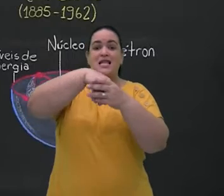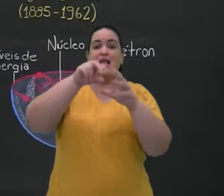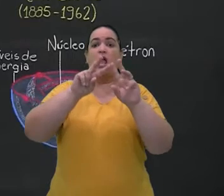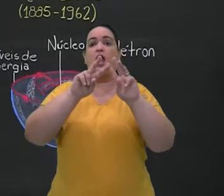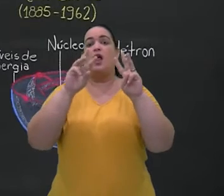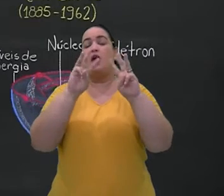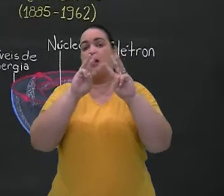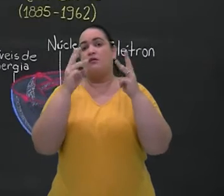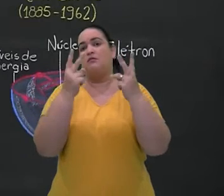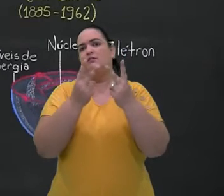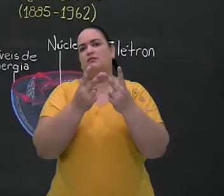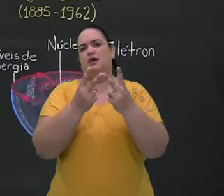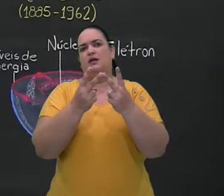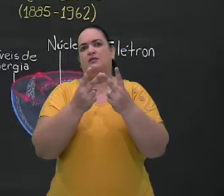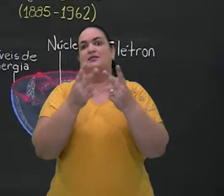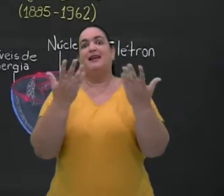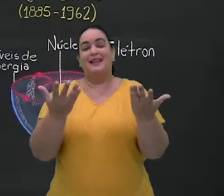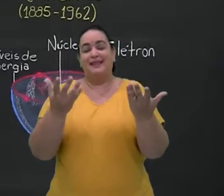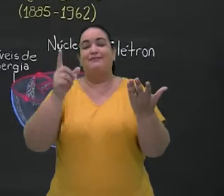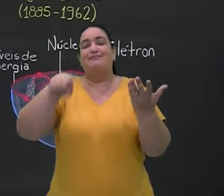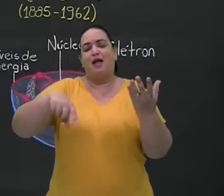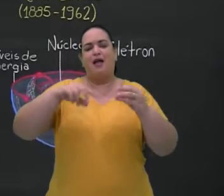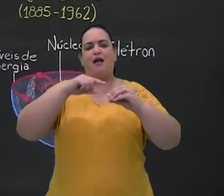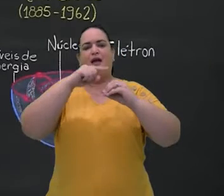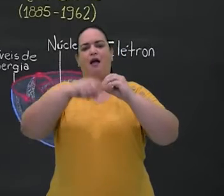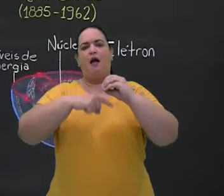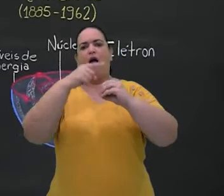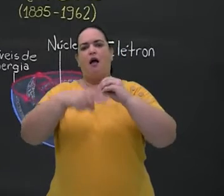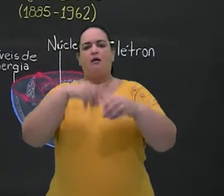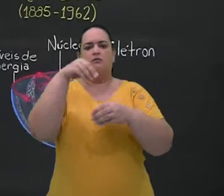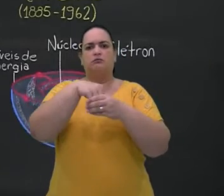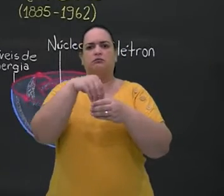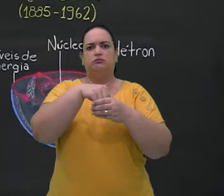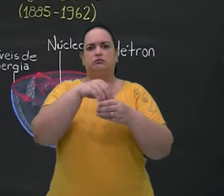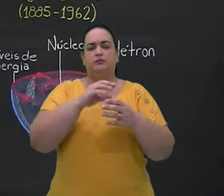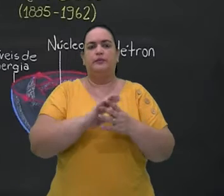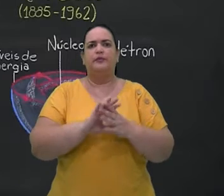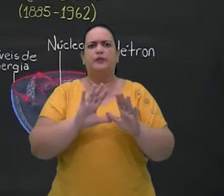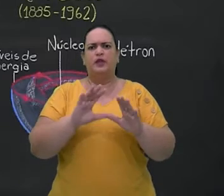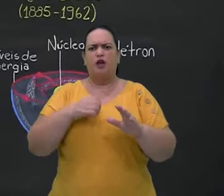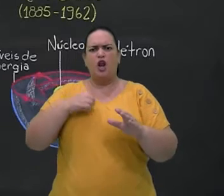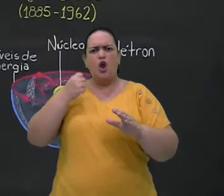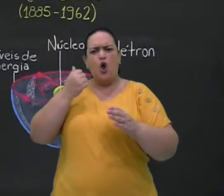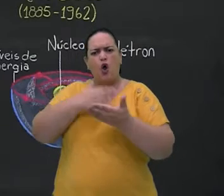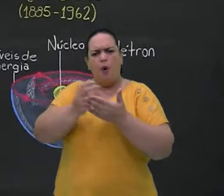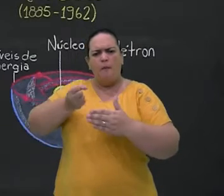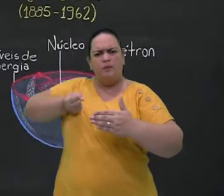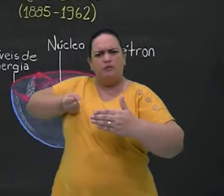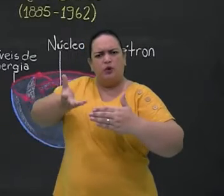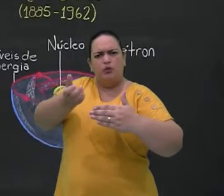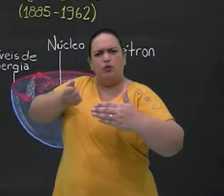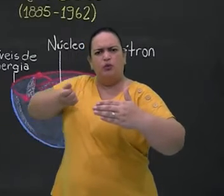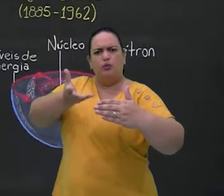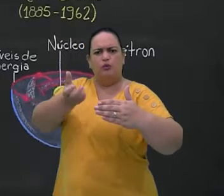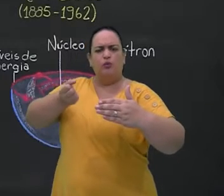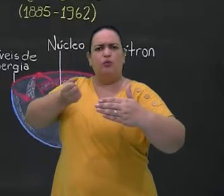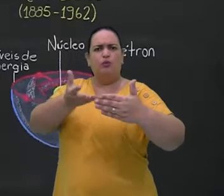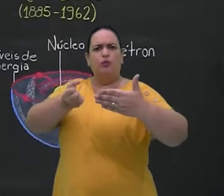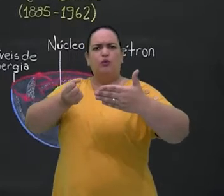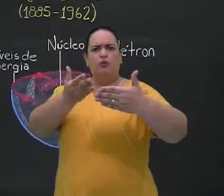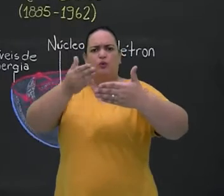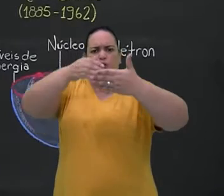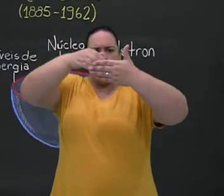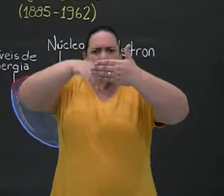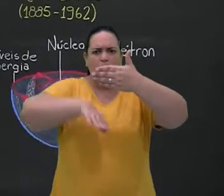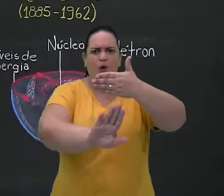ali, naquela lâmina, eu tenho átomos. E ele começou a incidir partícula alfa ali. Tum, tum. Aí ele percebeu o seguinte, que a